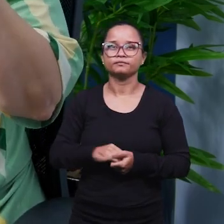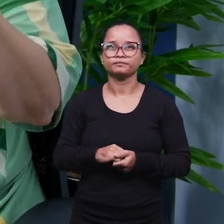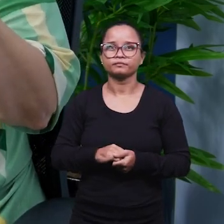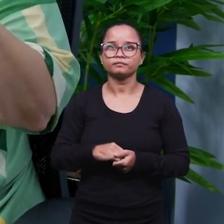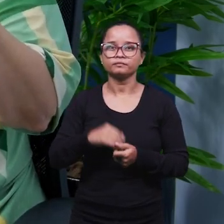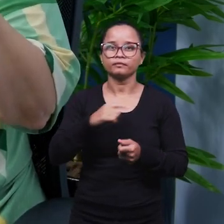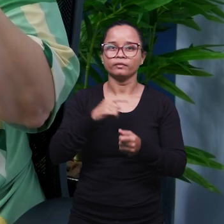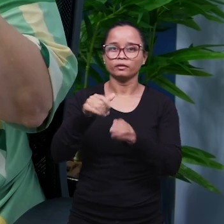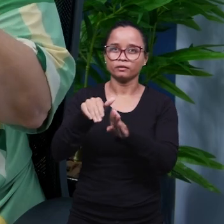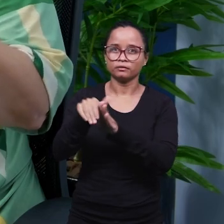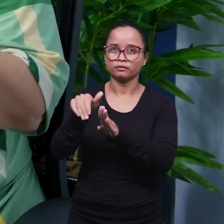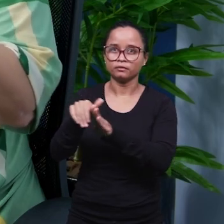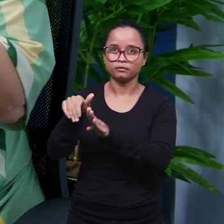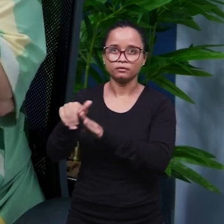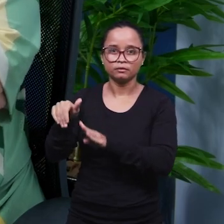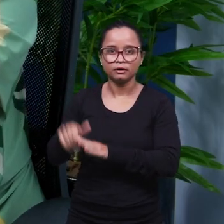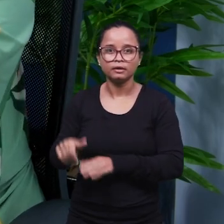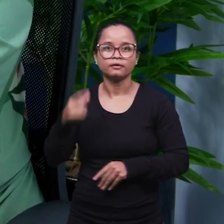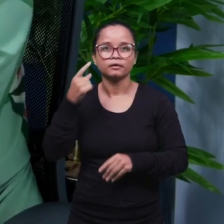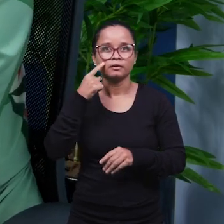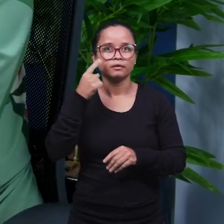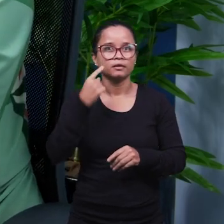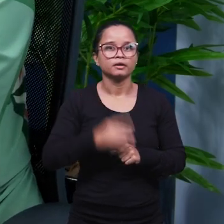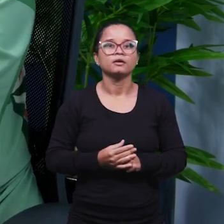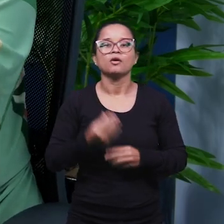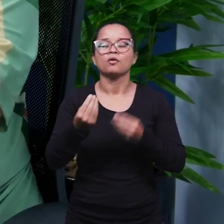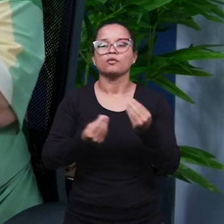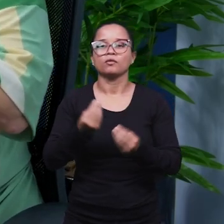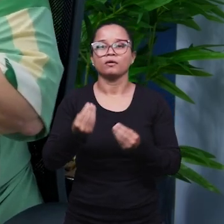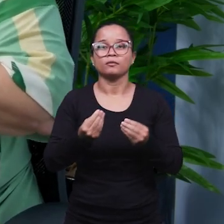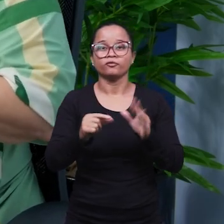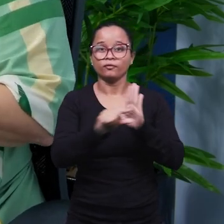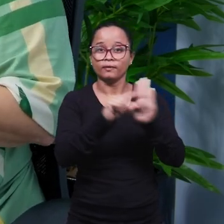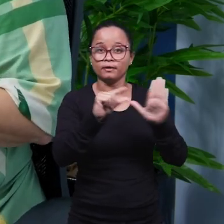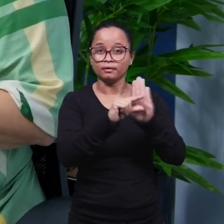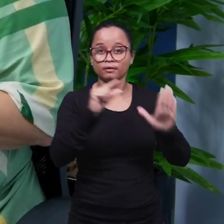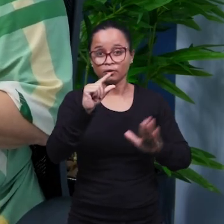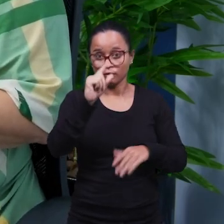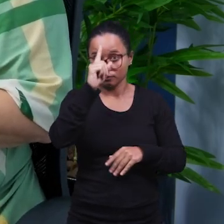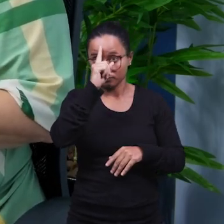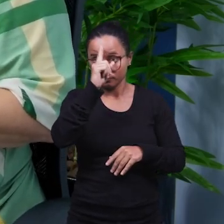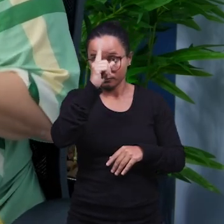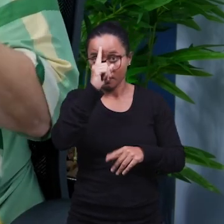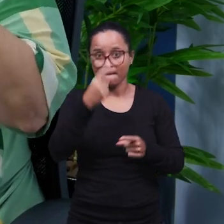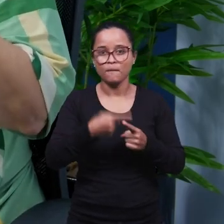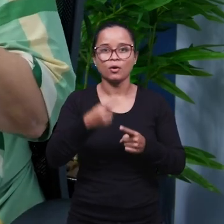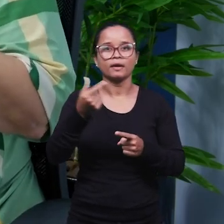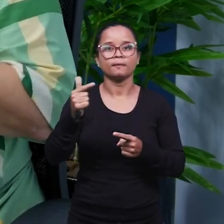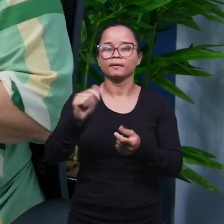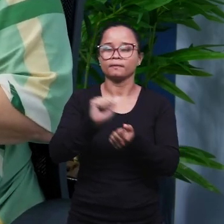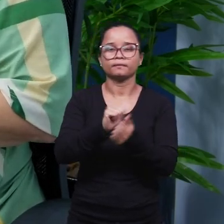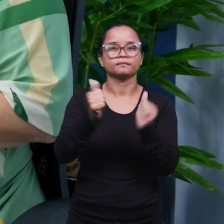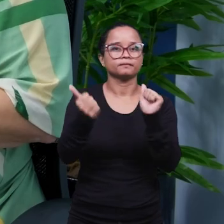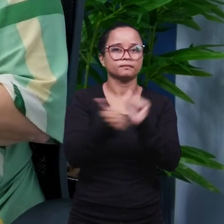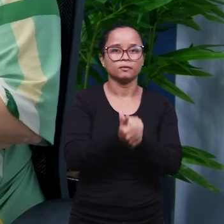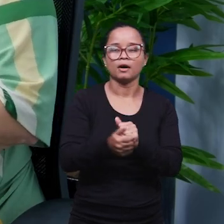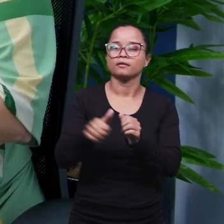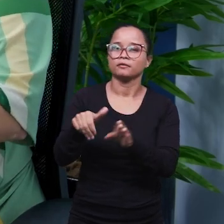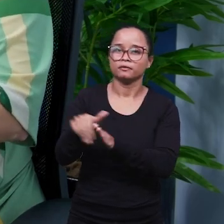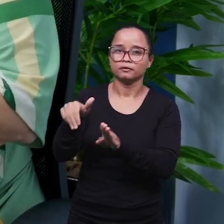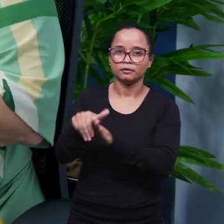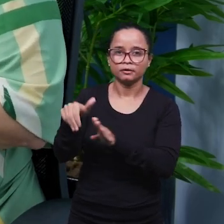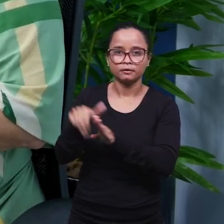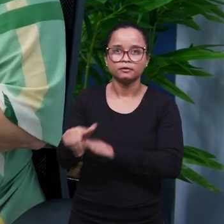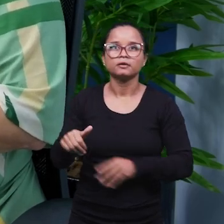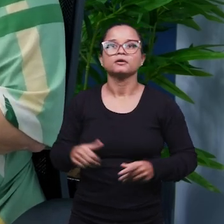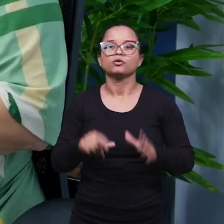aquela recomendação de versículos diários. Por que nós não mandamos na adaptação essa